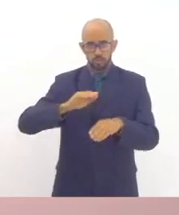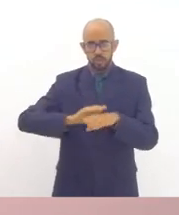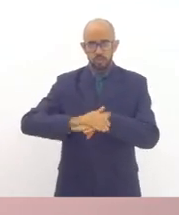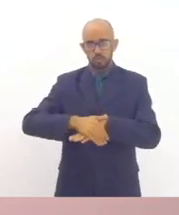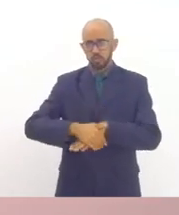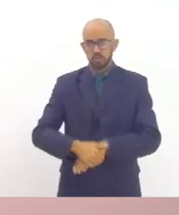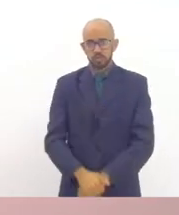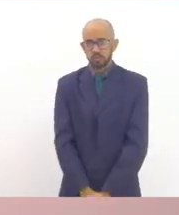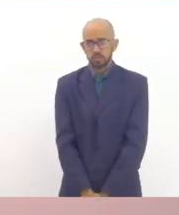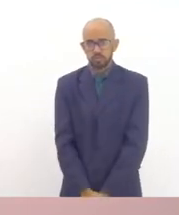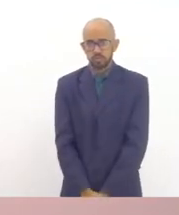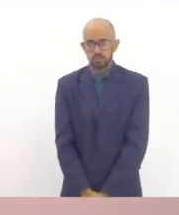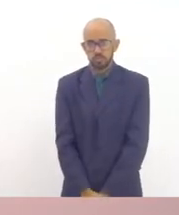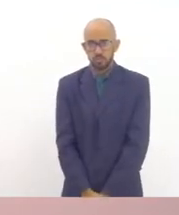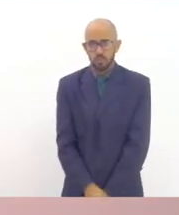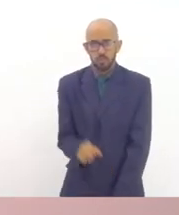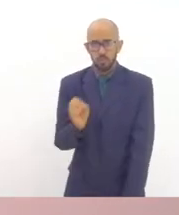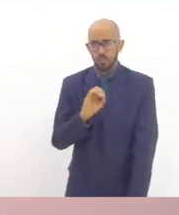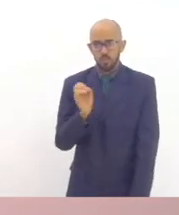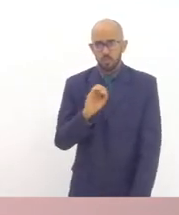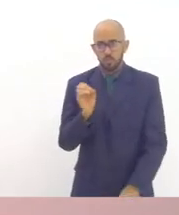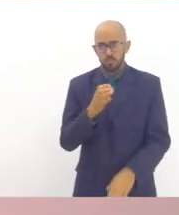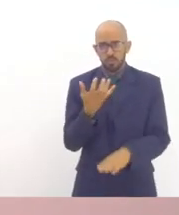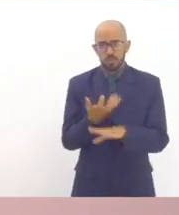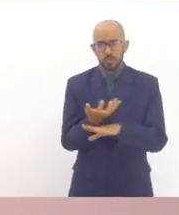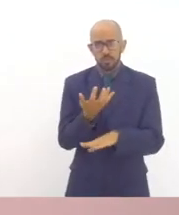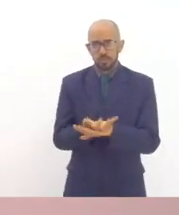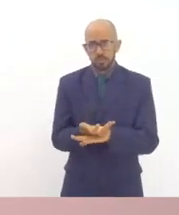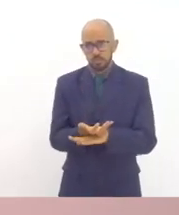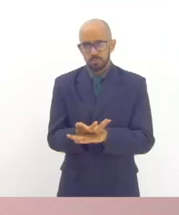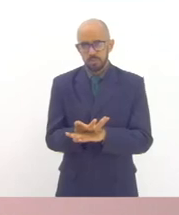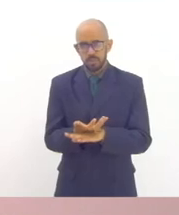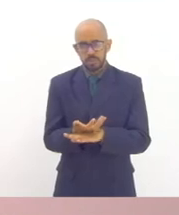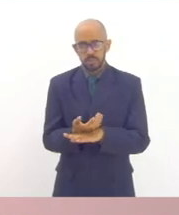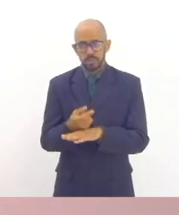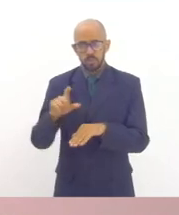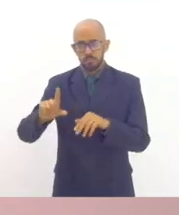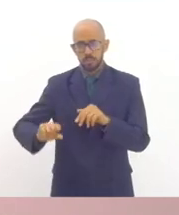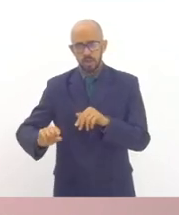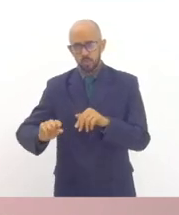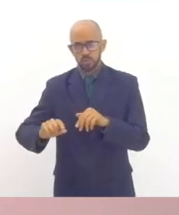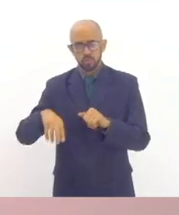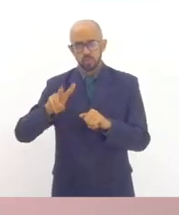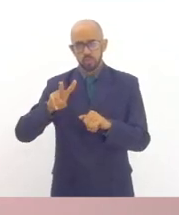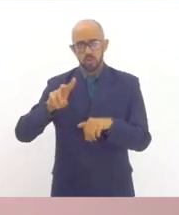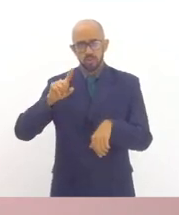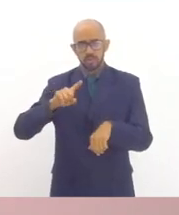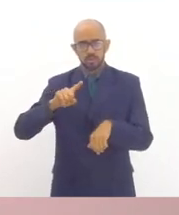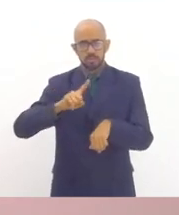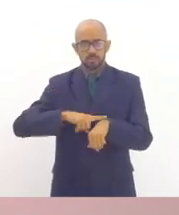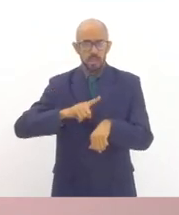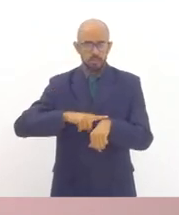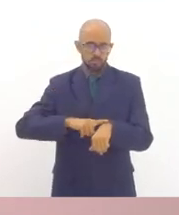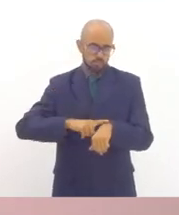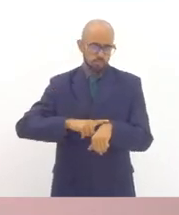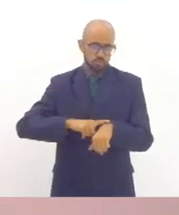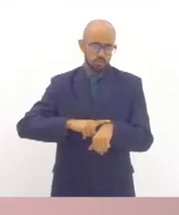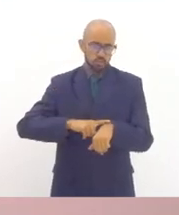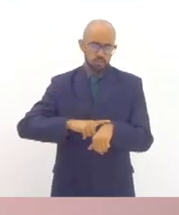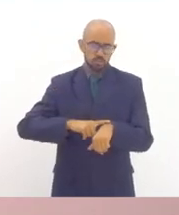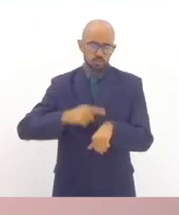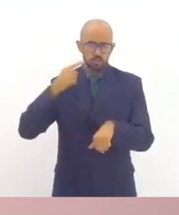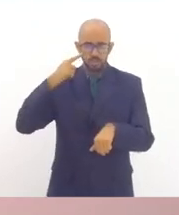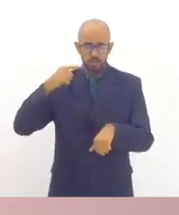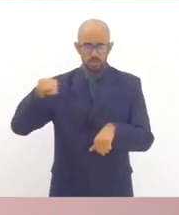Nenhuma disciplina com menos de 2 tempos semanais, né? Que